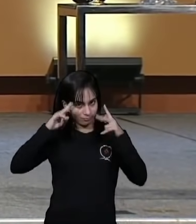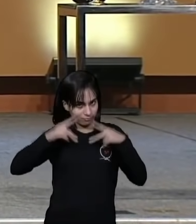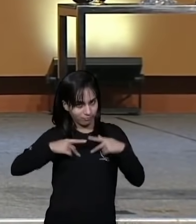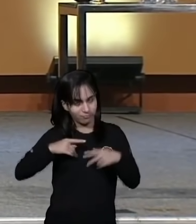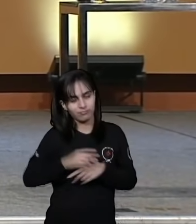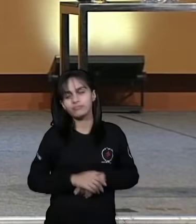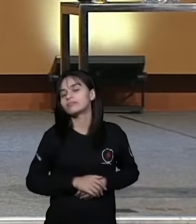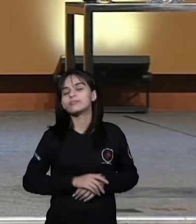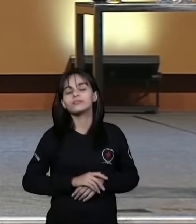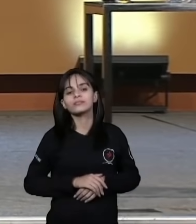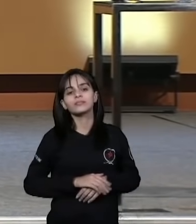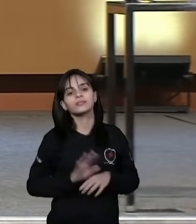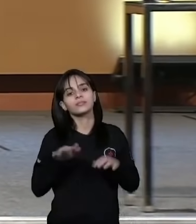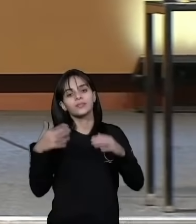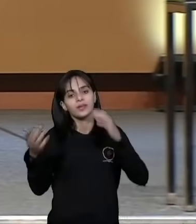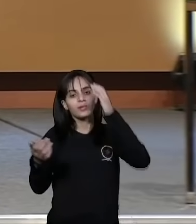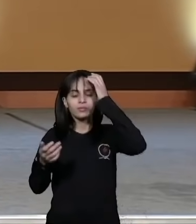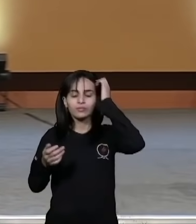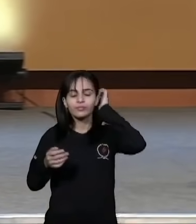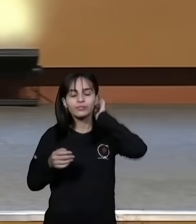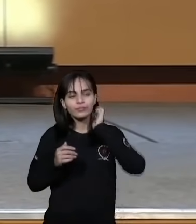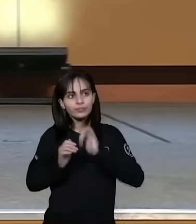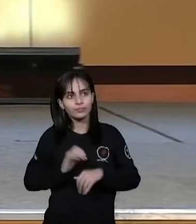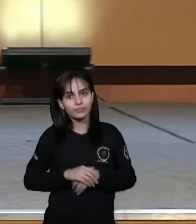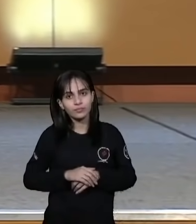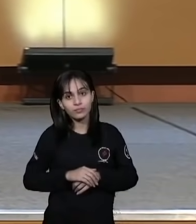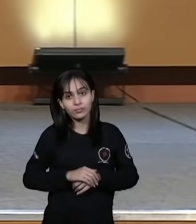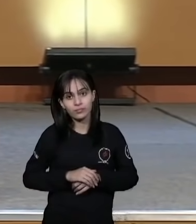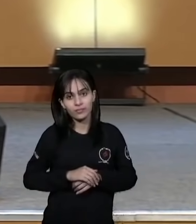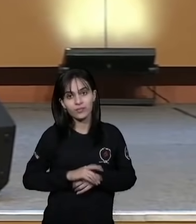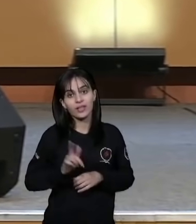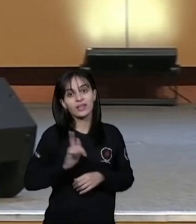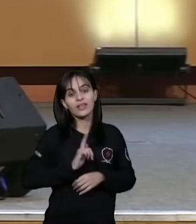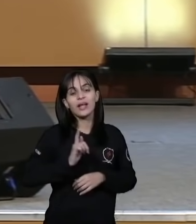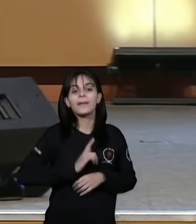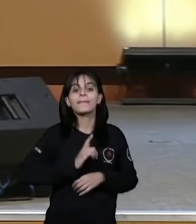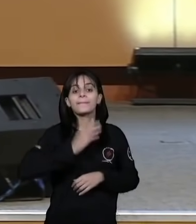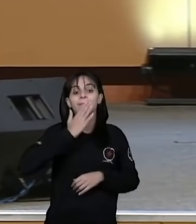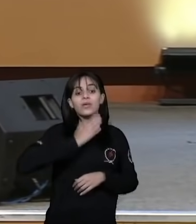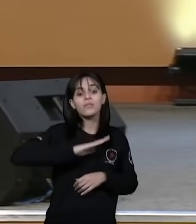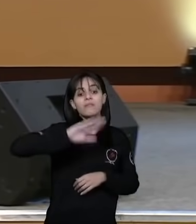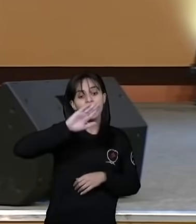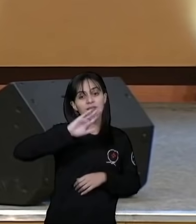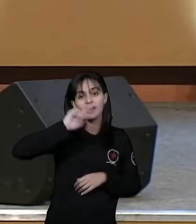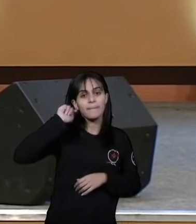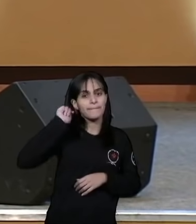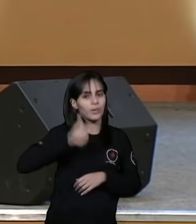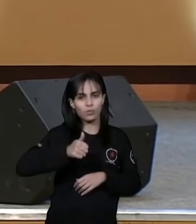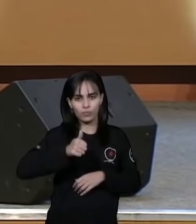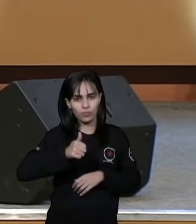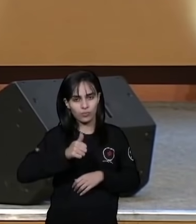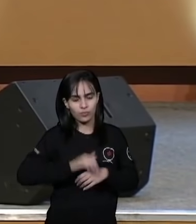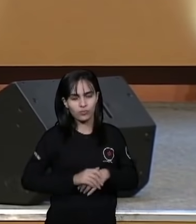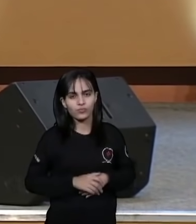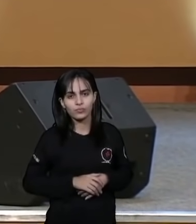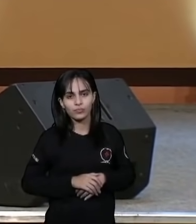tratando a ótica humana então preste atenção existem promessas que são imediatas